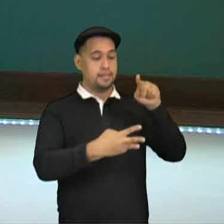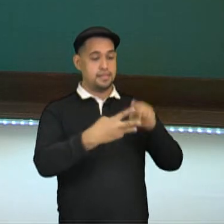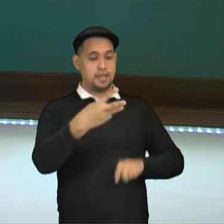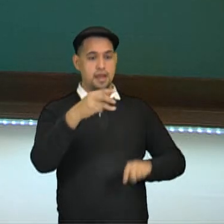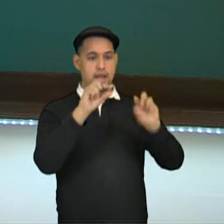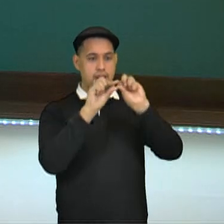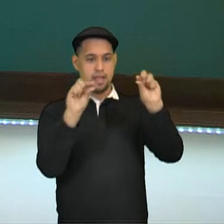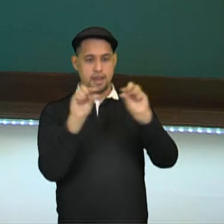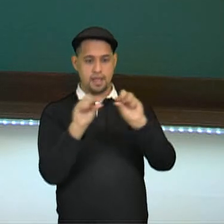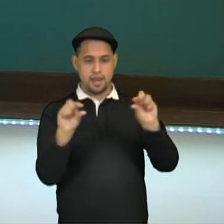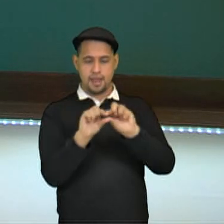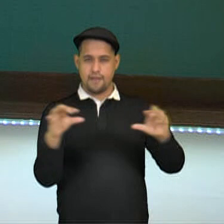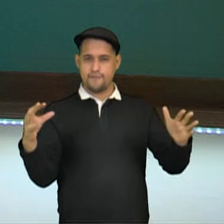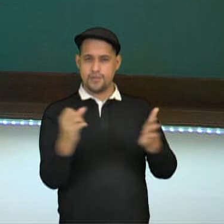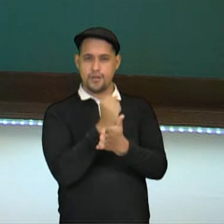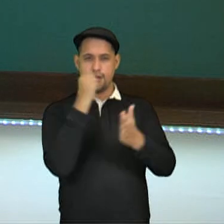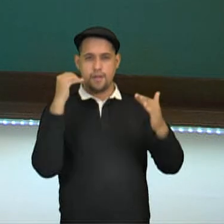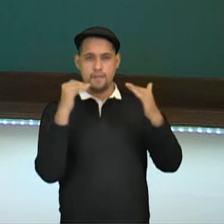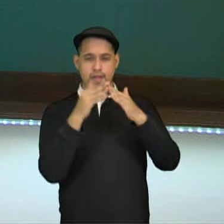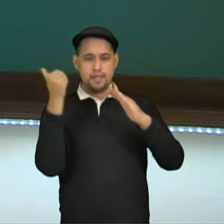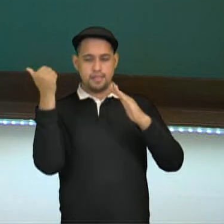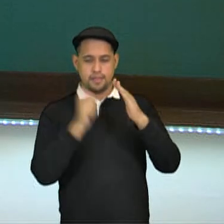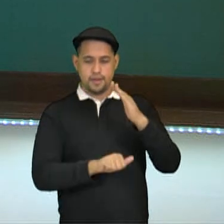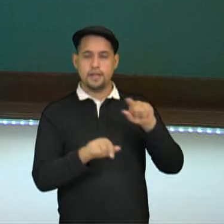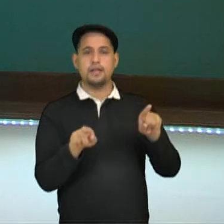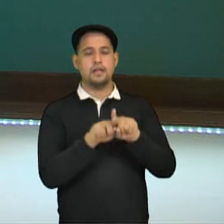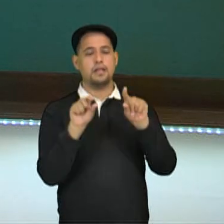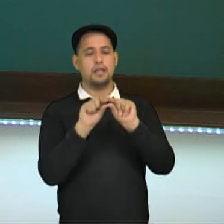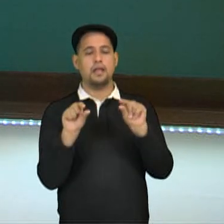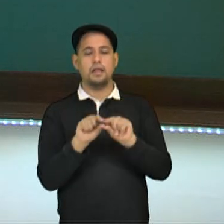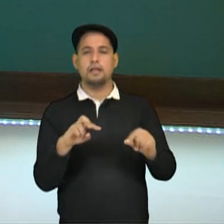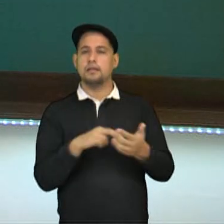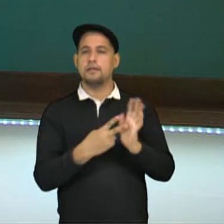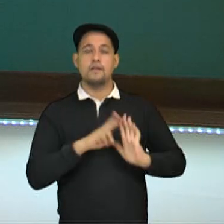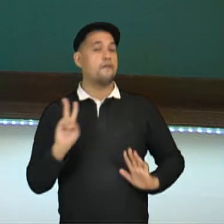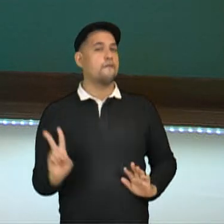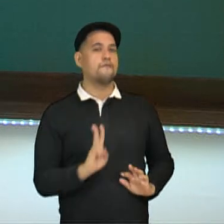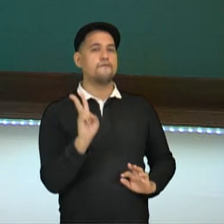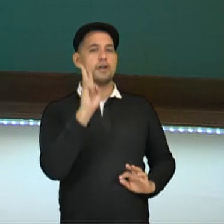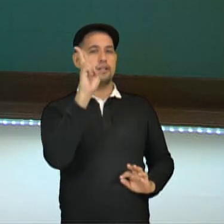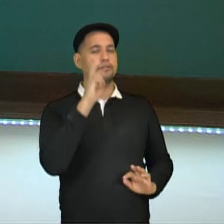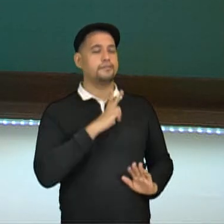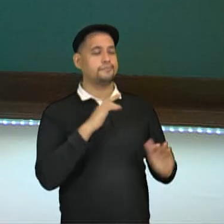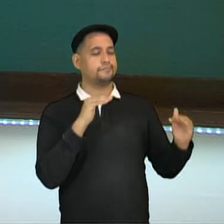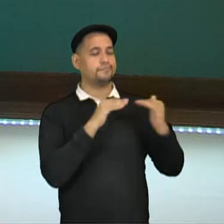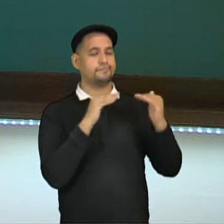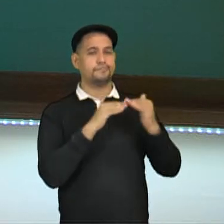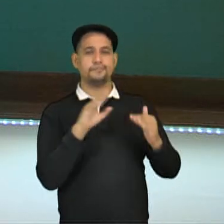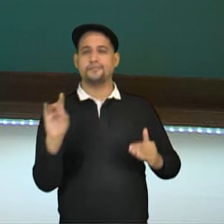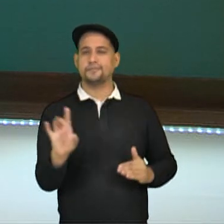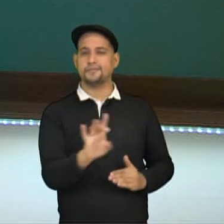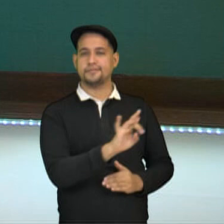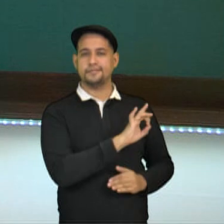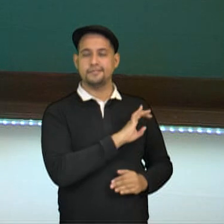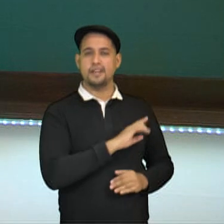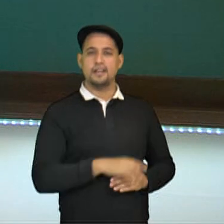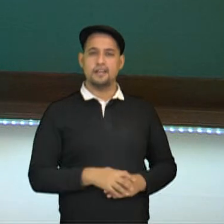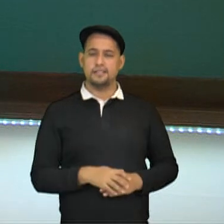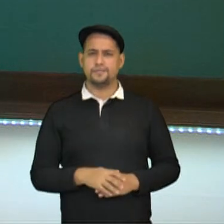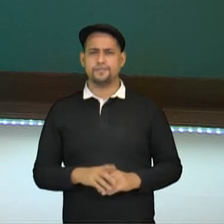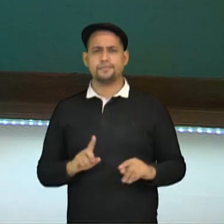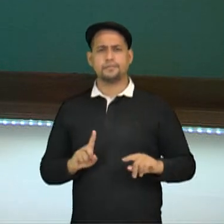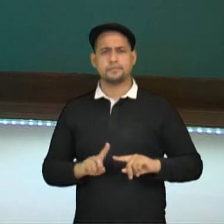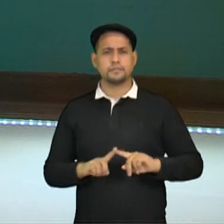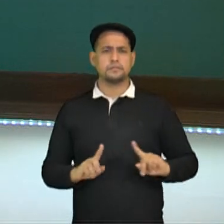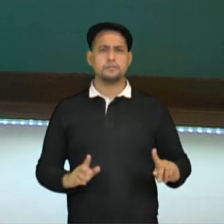a vitória, o empate e a derrota, por uma coluna, que são os valores respectivos para cada um.